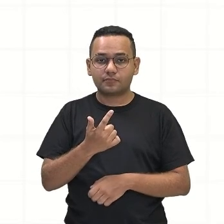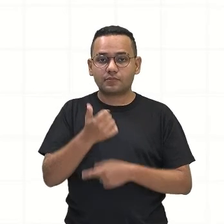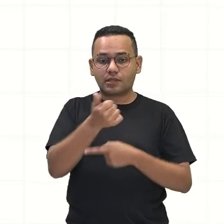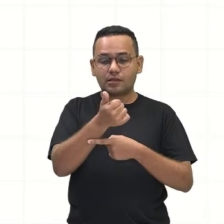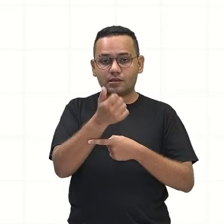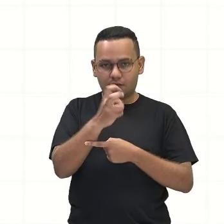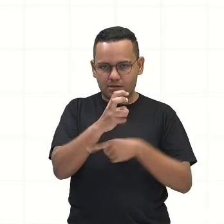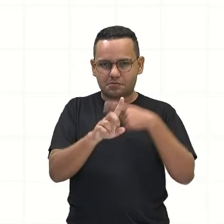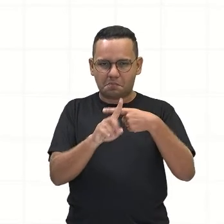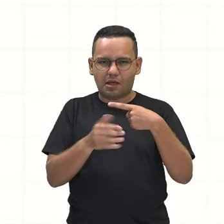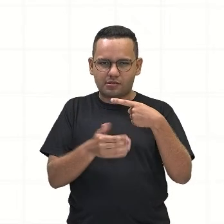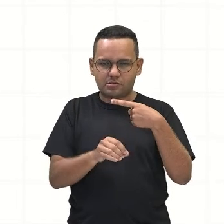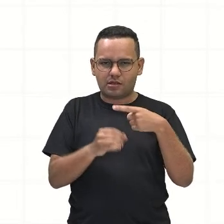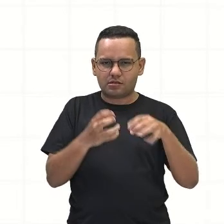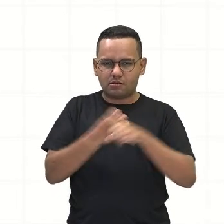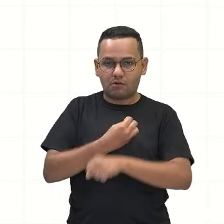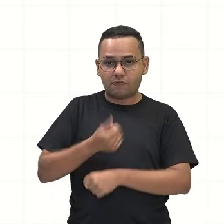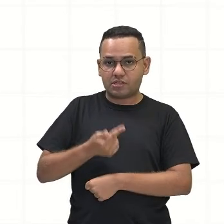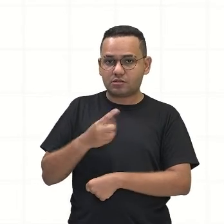né?